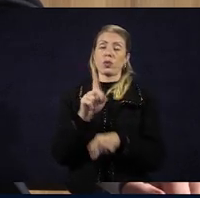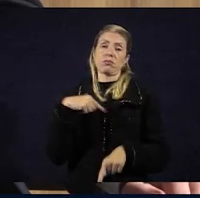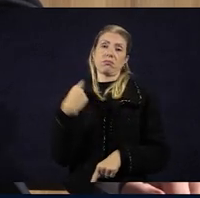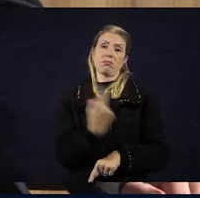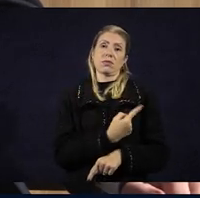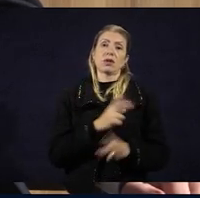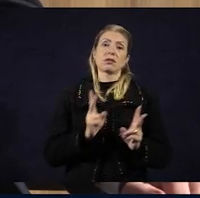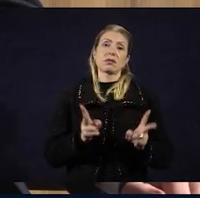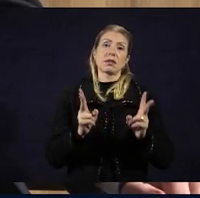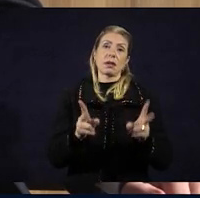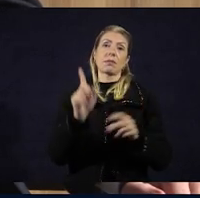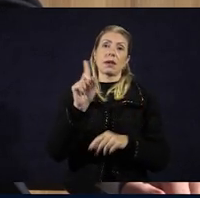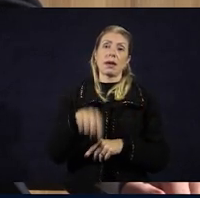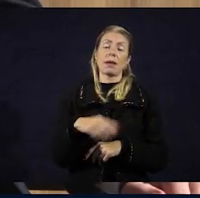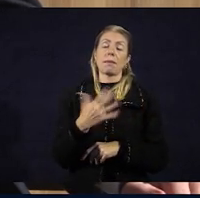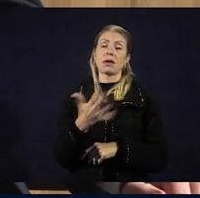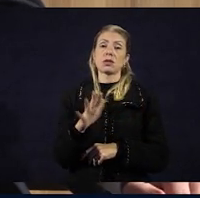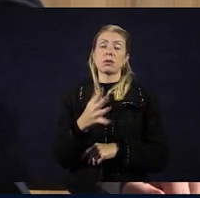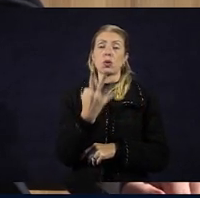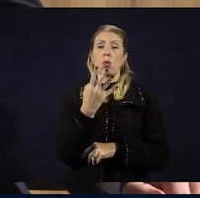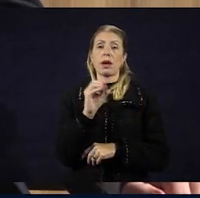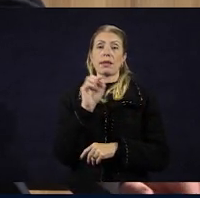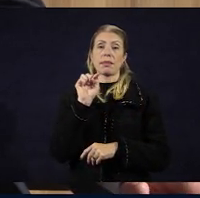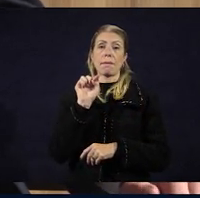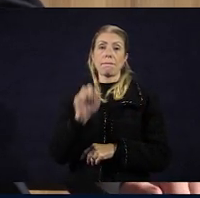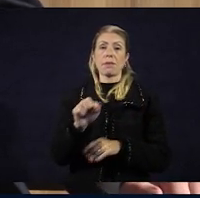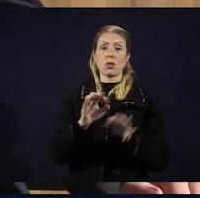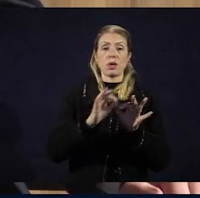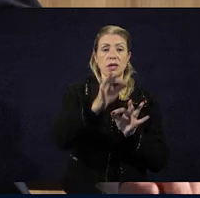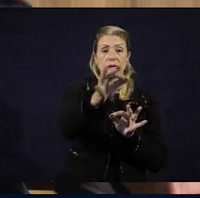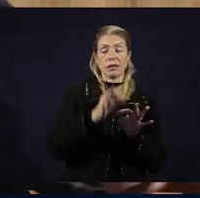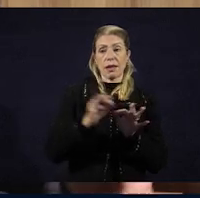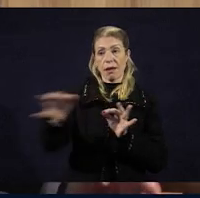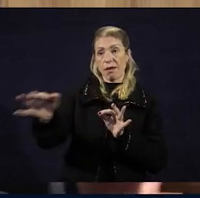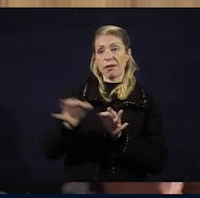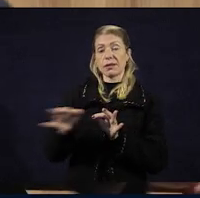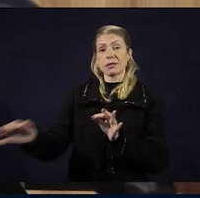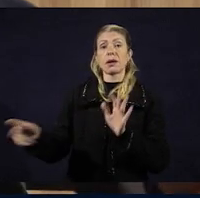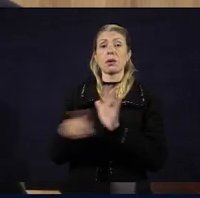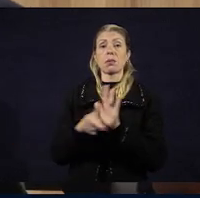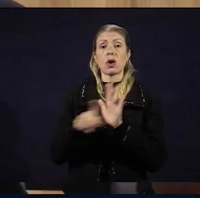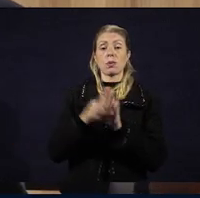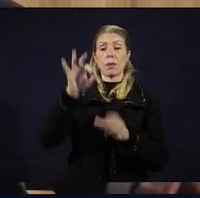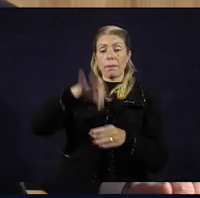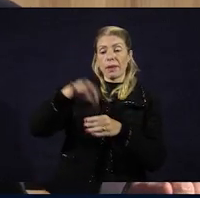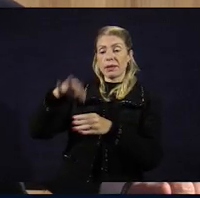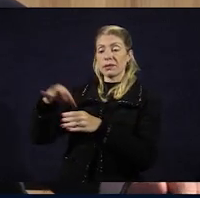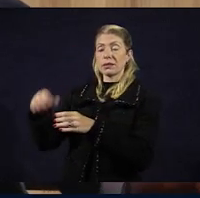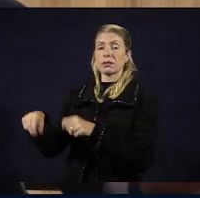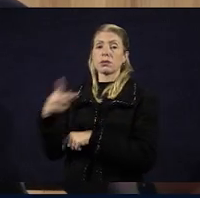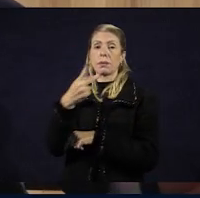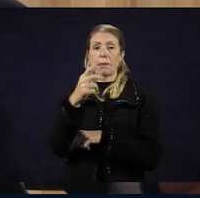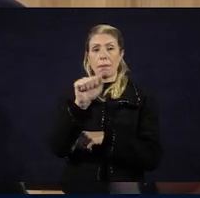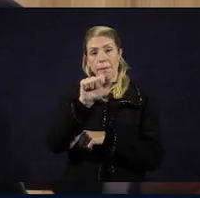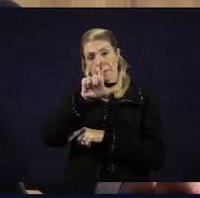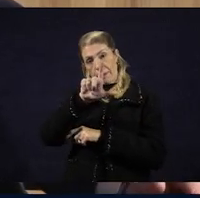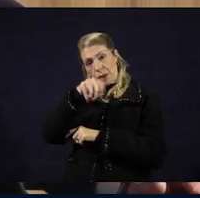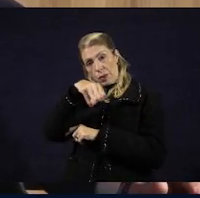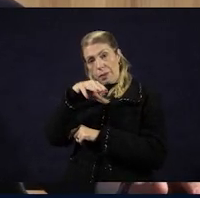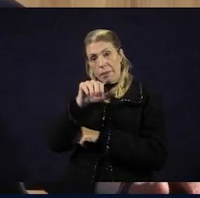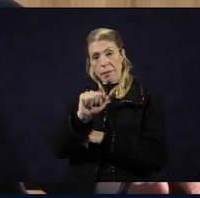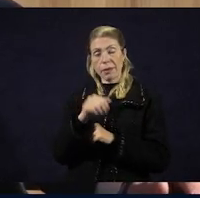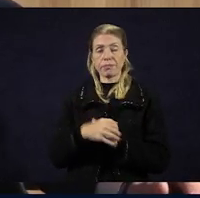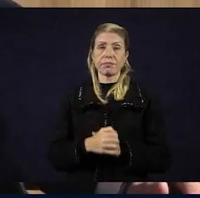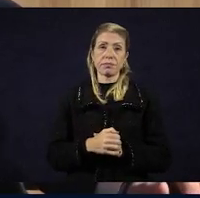e mais ou menos 40 mil hectares de plantação de Palma tá a gente nasceu sustentável é condição